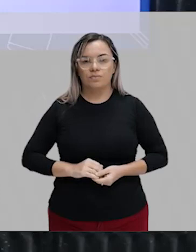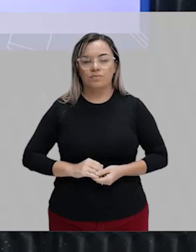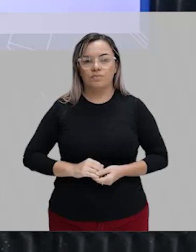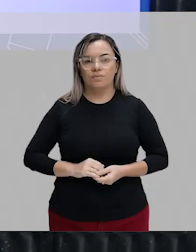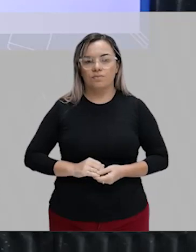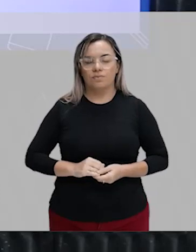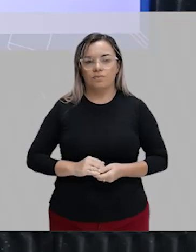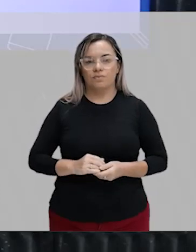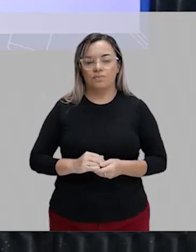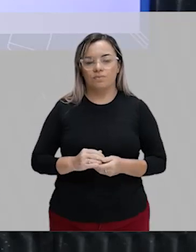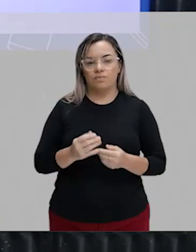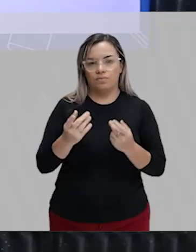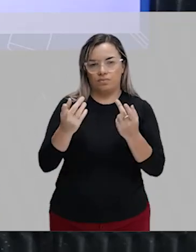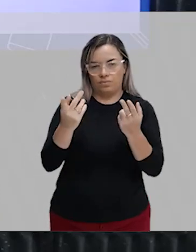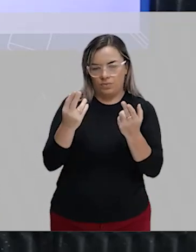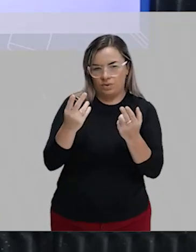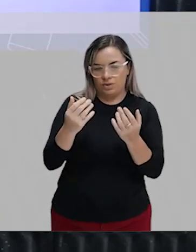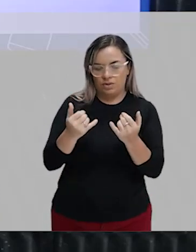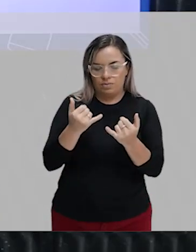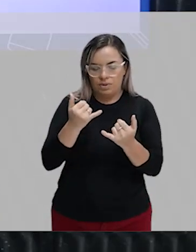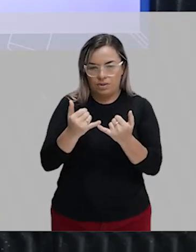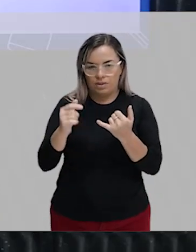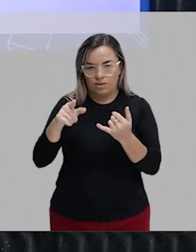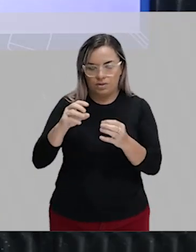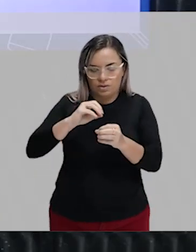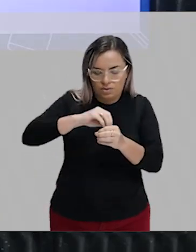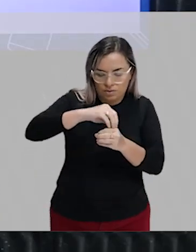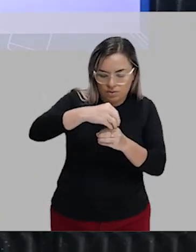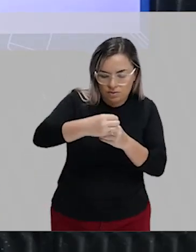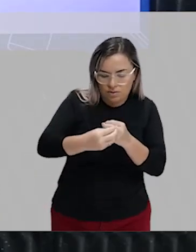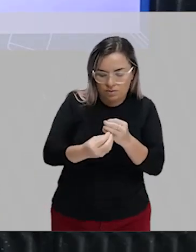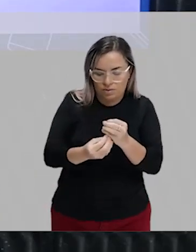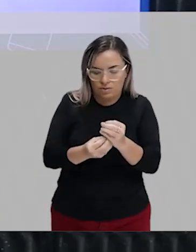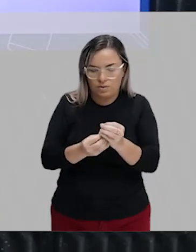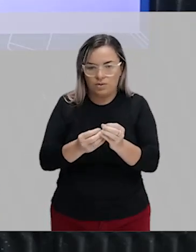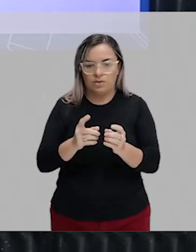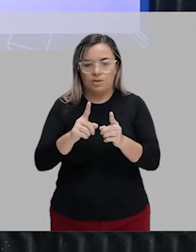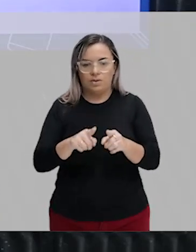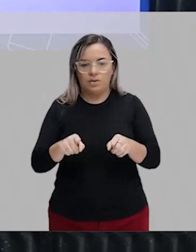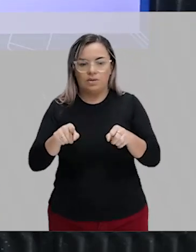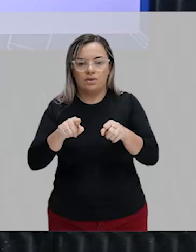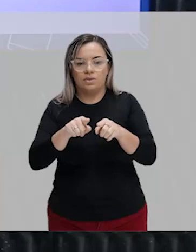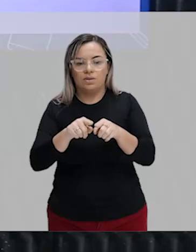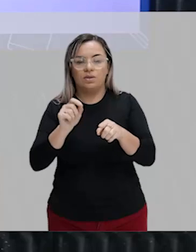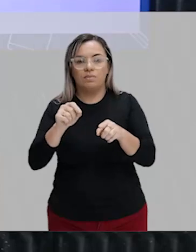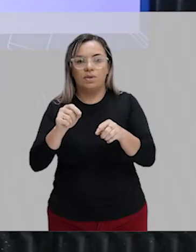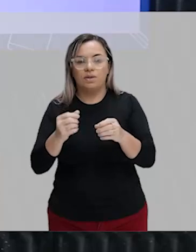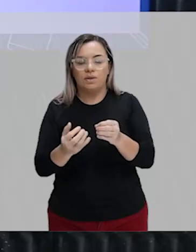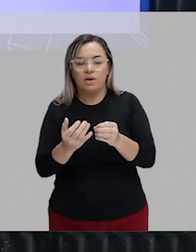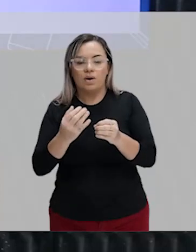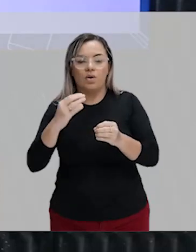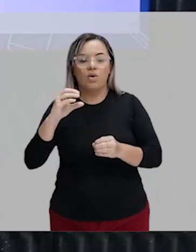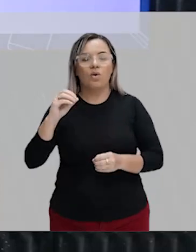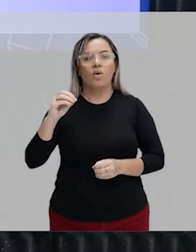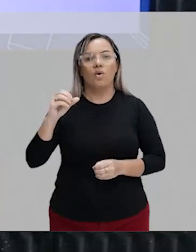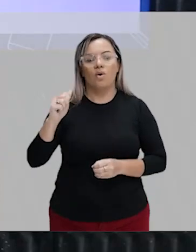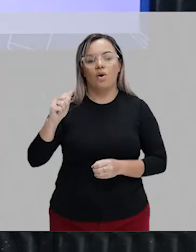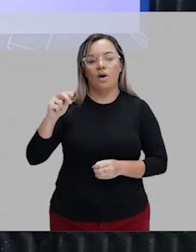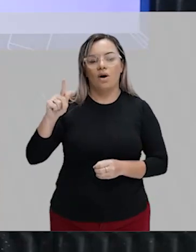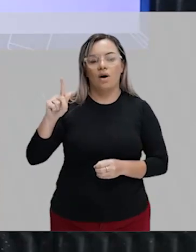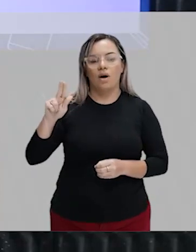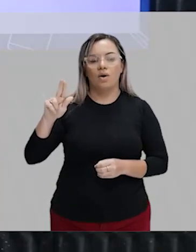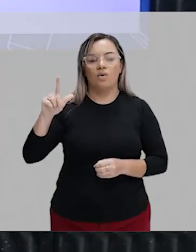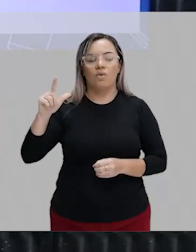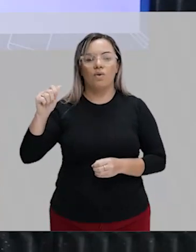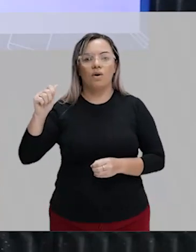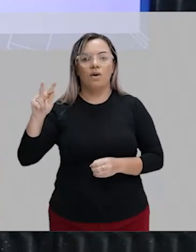essa semelhança entre essas moléculas, também coagulavam quando eram aquecidas. Por isso que